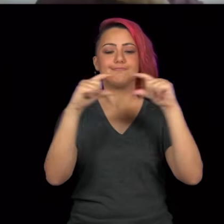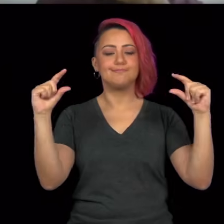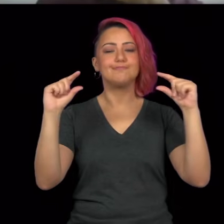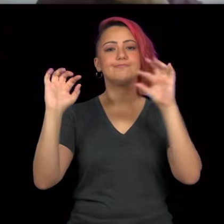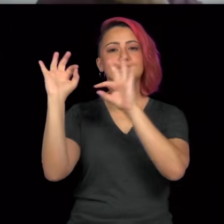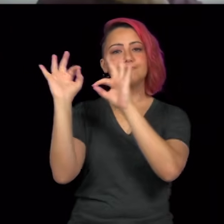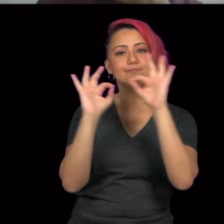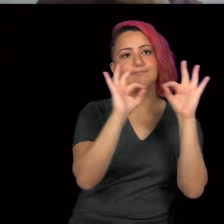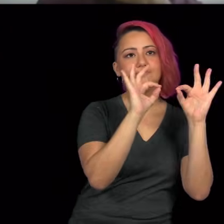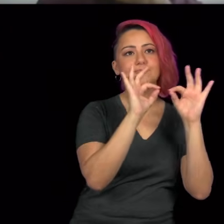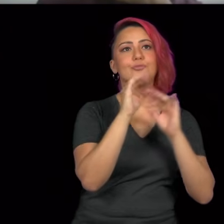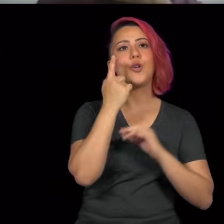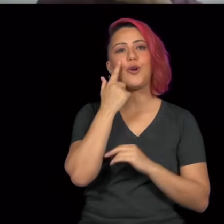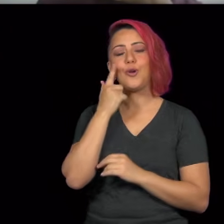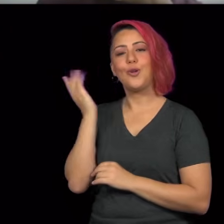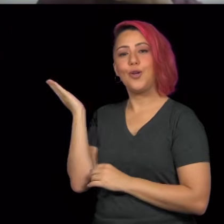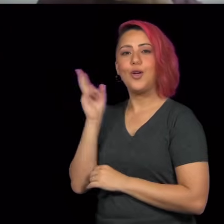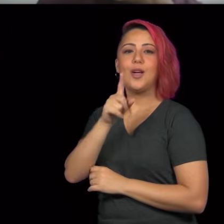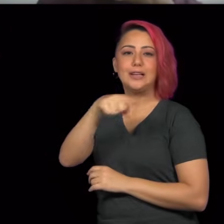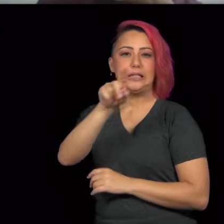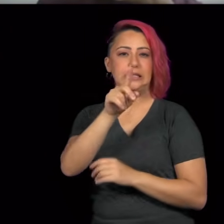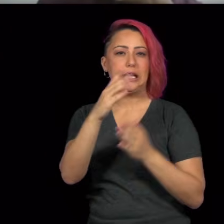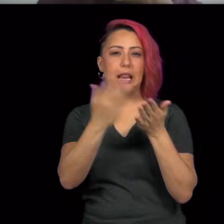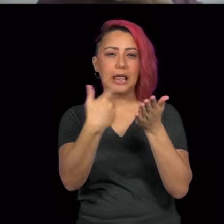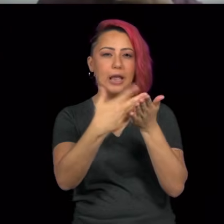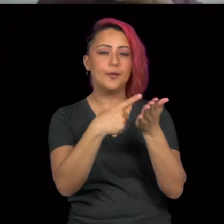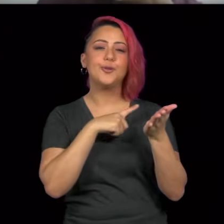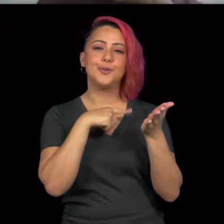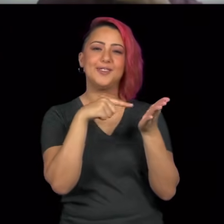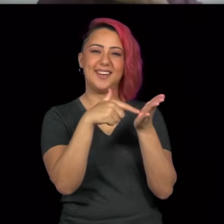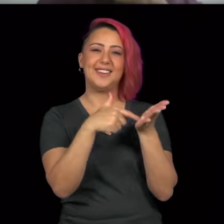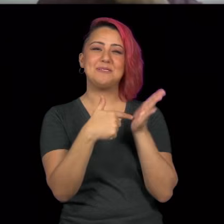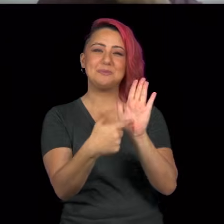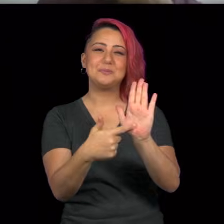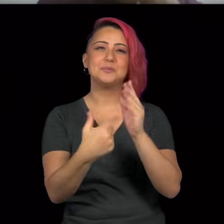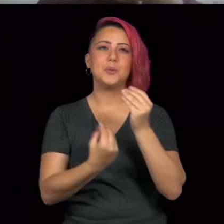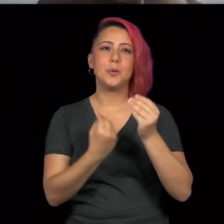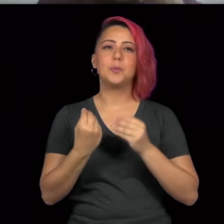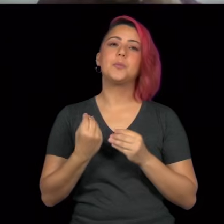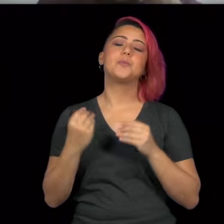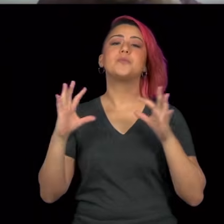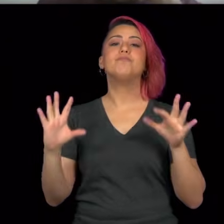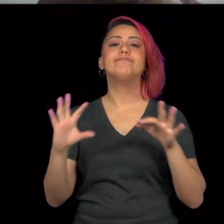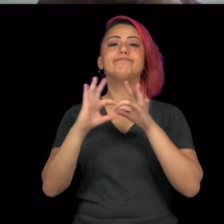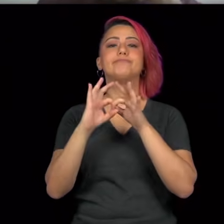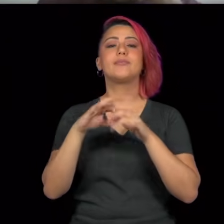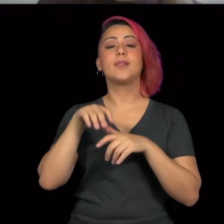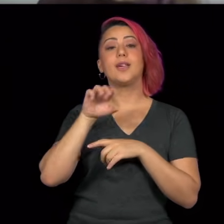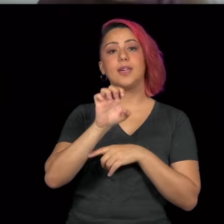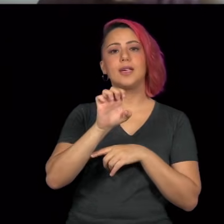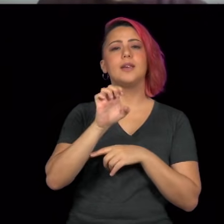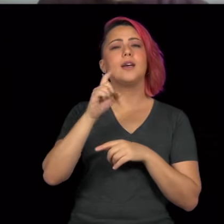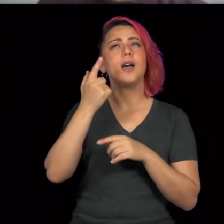livros essa representação de porta lógica, tanto com a notação de conectivo E, que vimos nas aulas